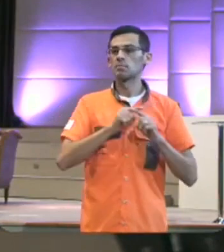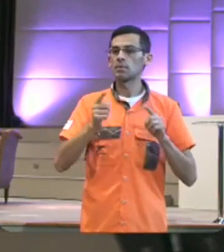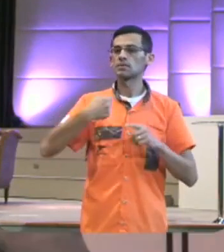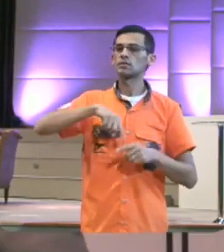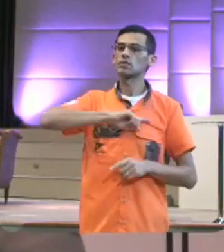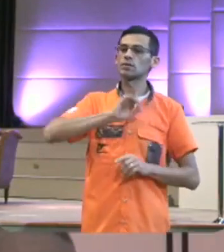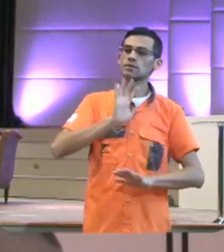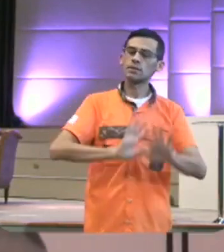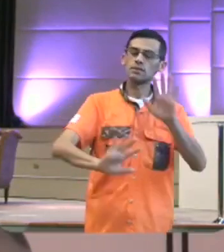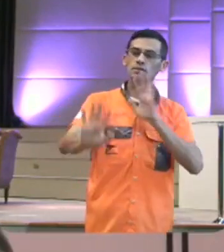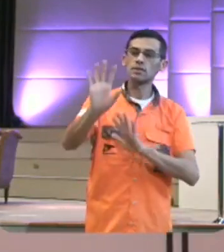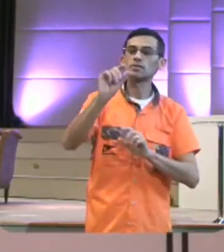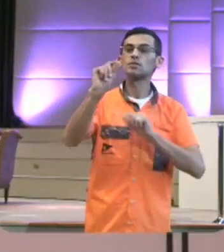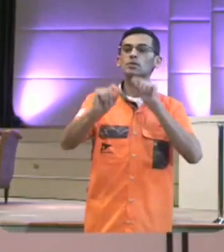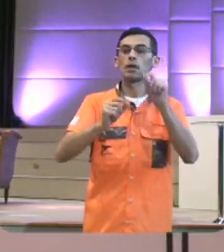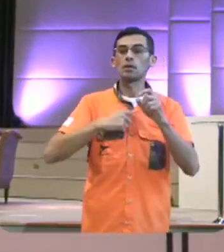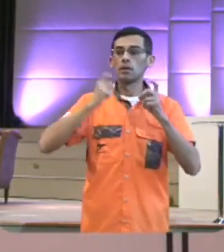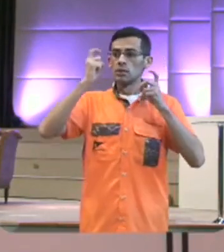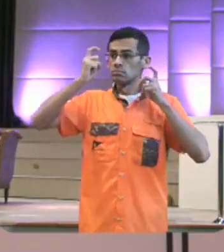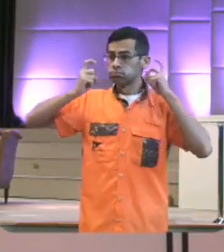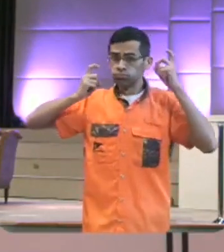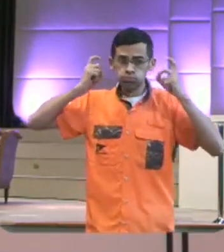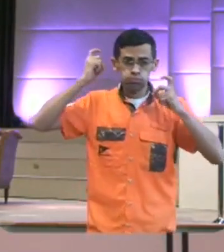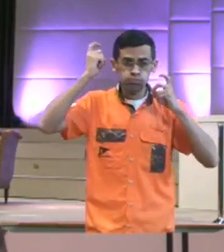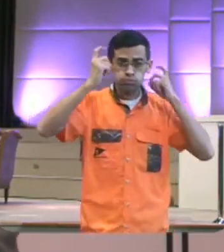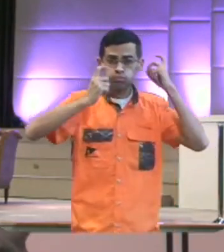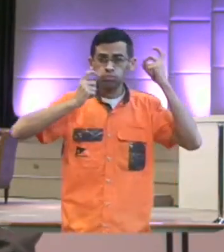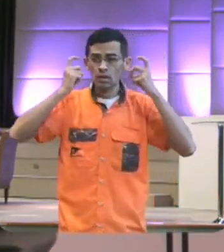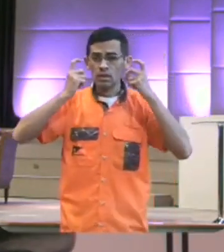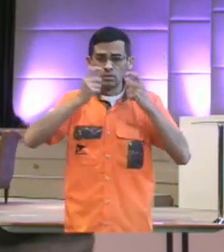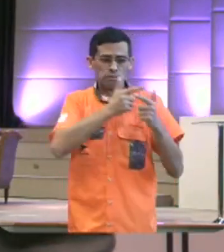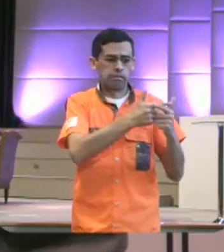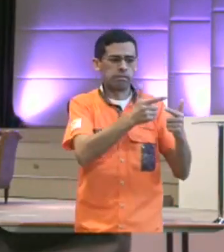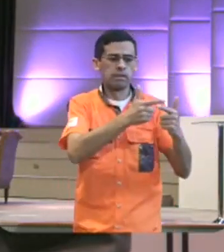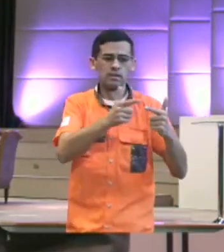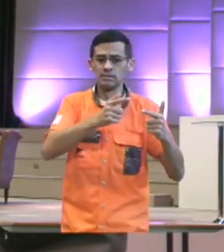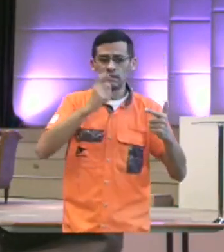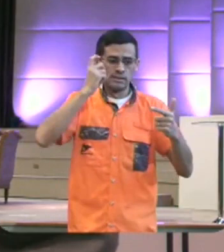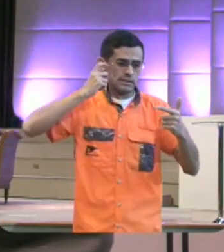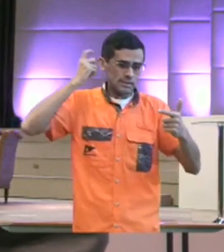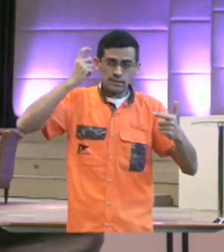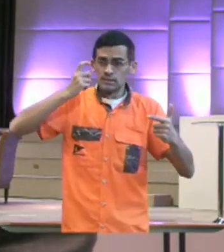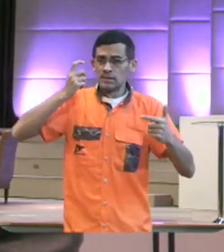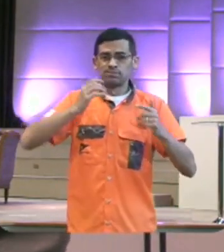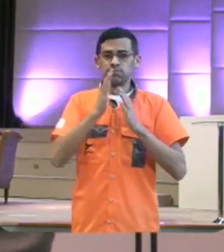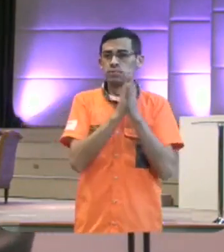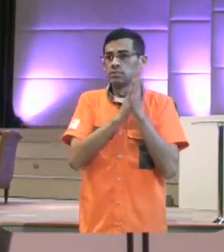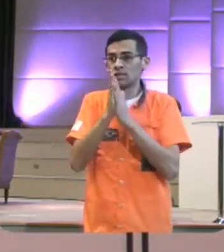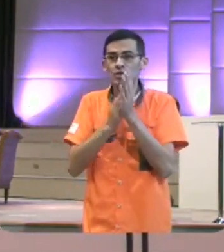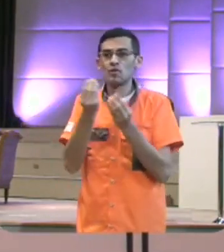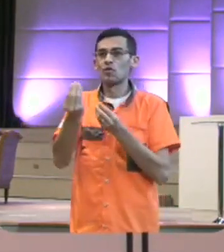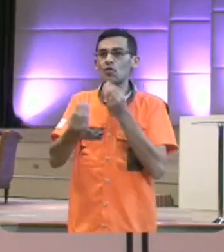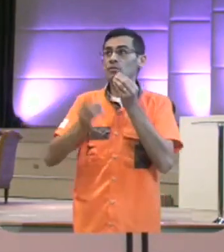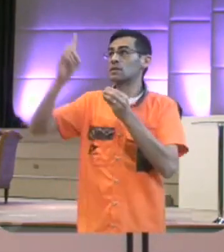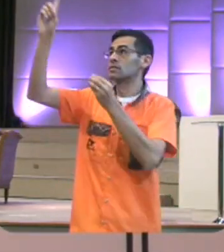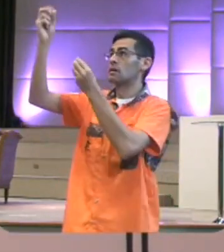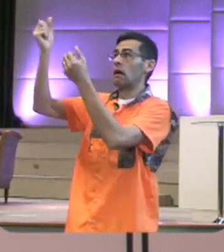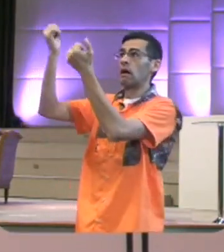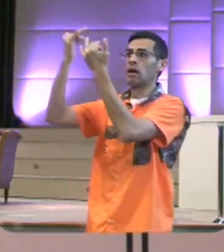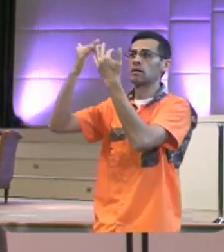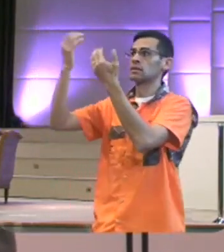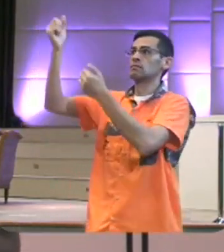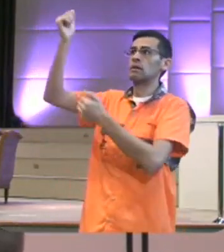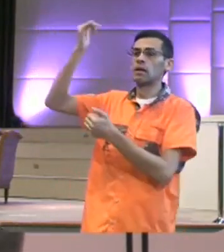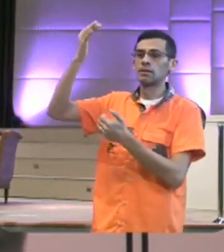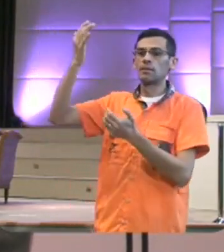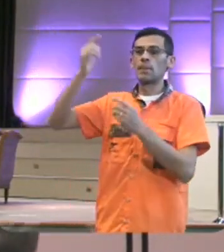E nós muitas vezes estamos preocupados com os problemas e ansiamos que Deus nos dê a